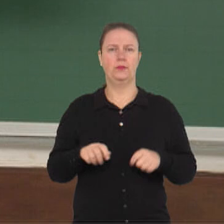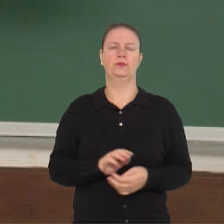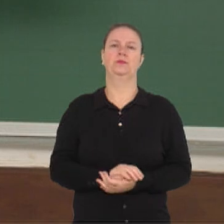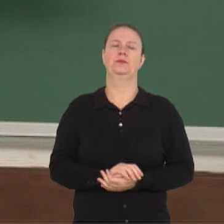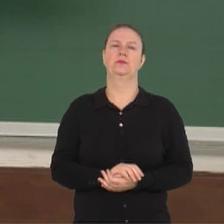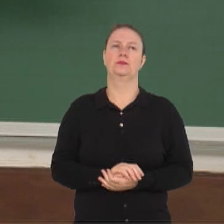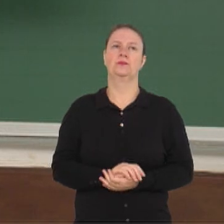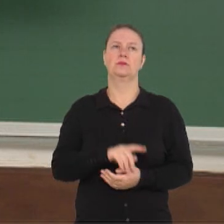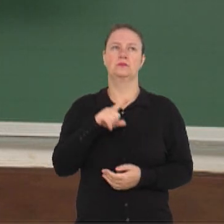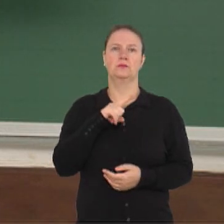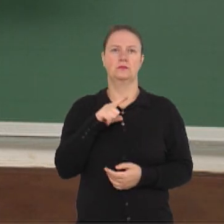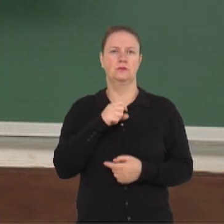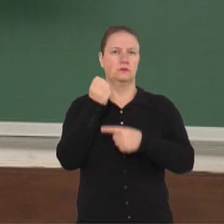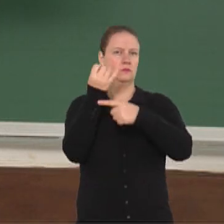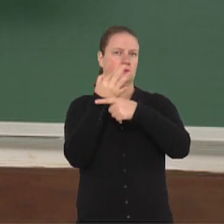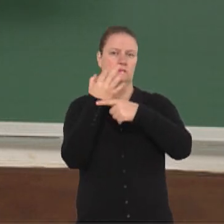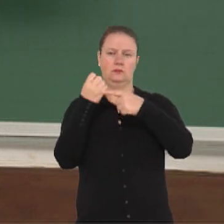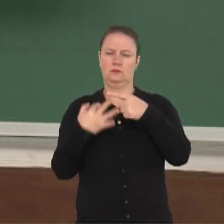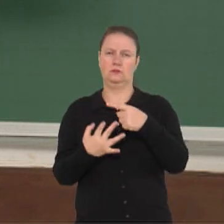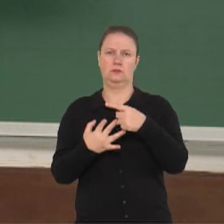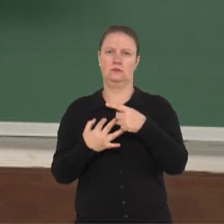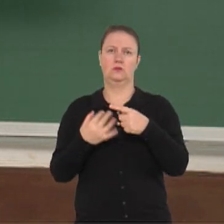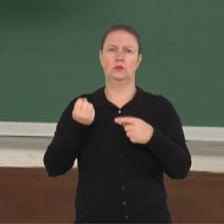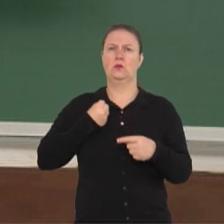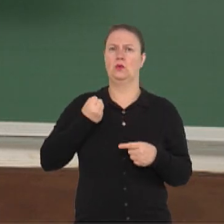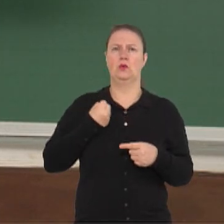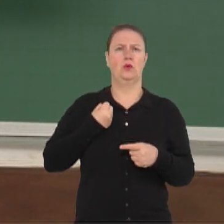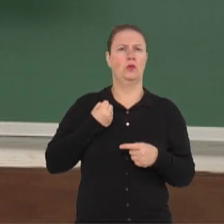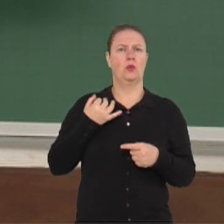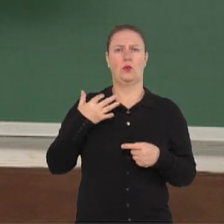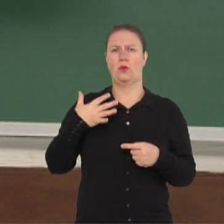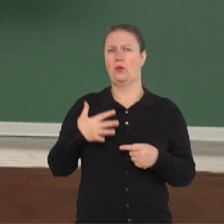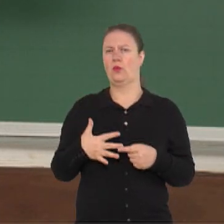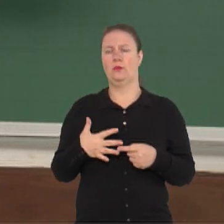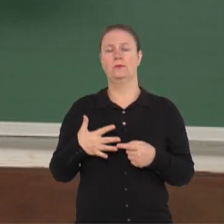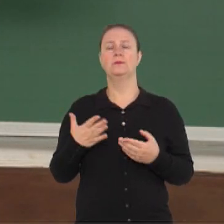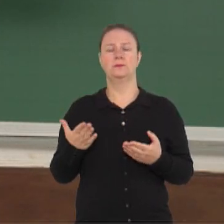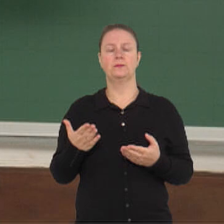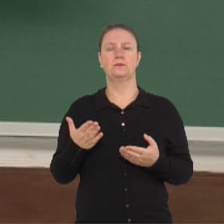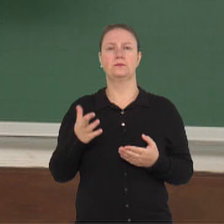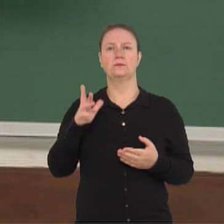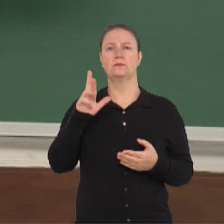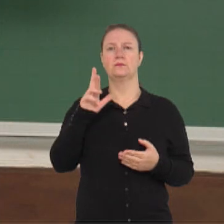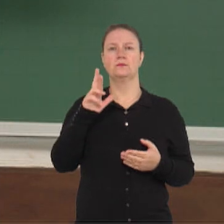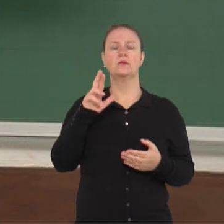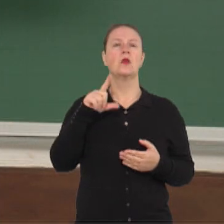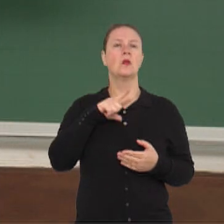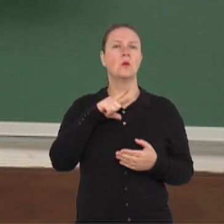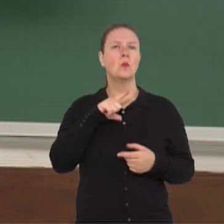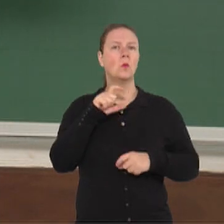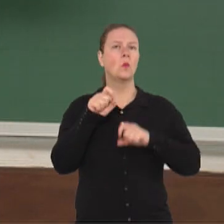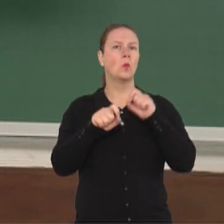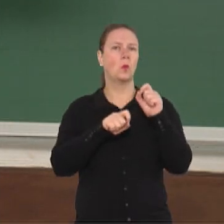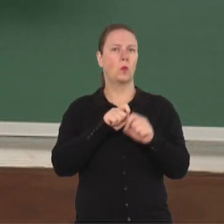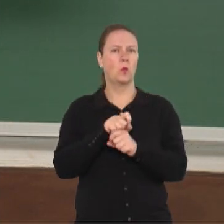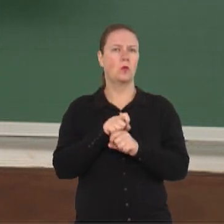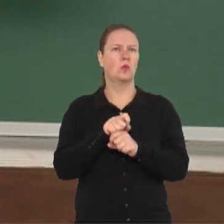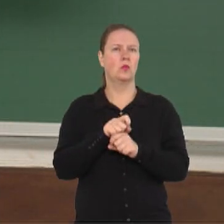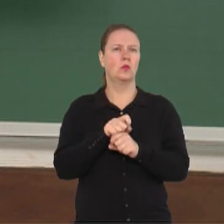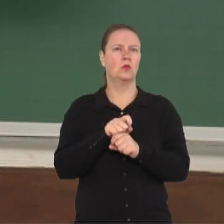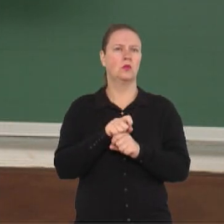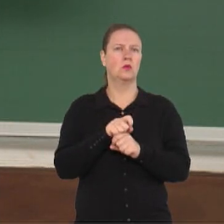Números decimais, são números racionais, né? Que também é parte do conjunto dos